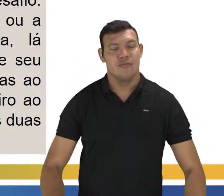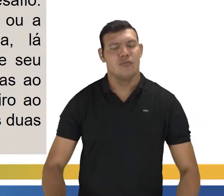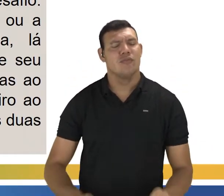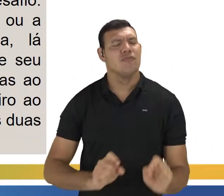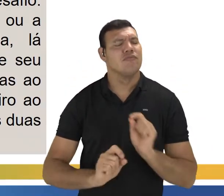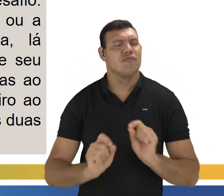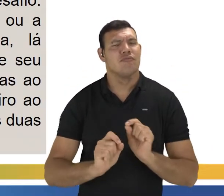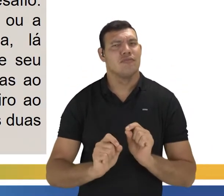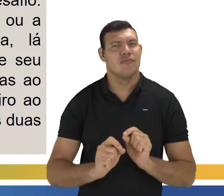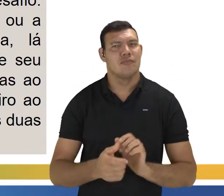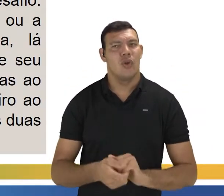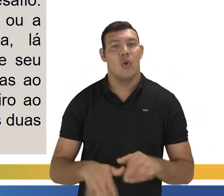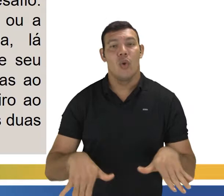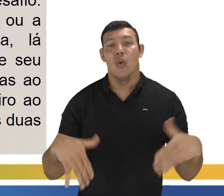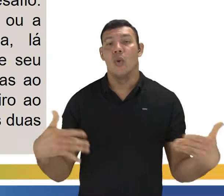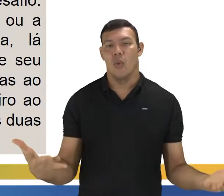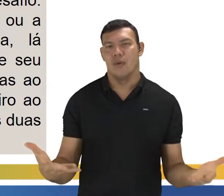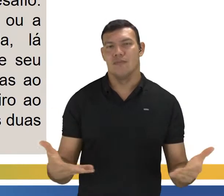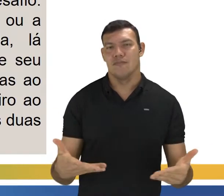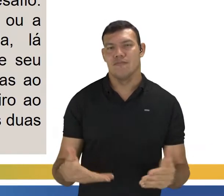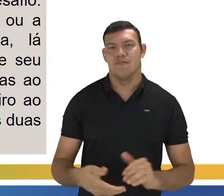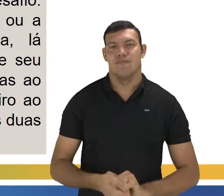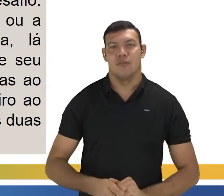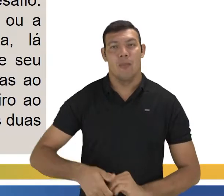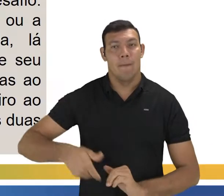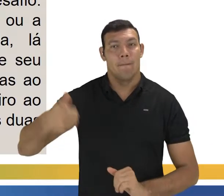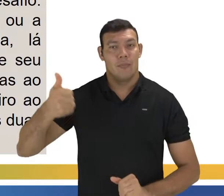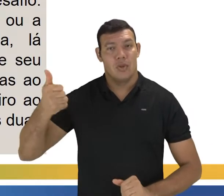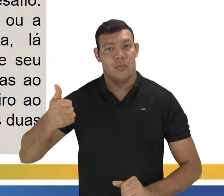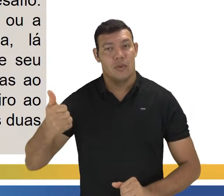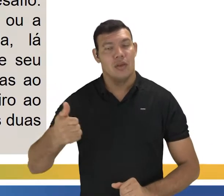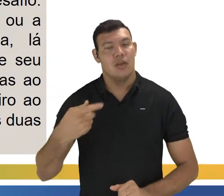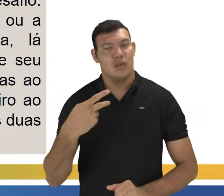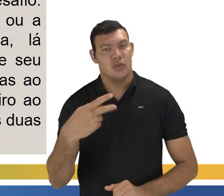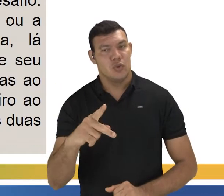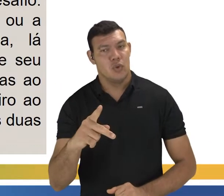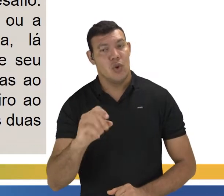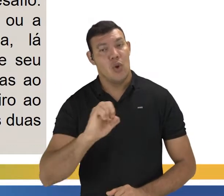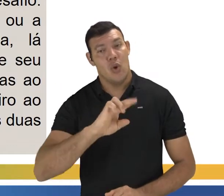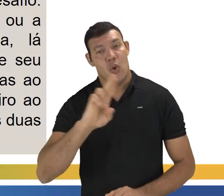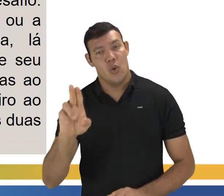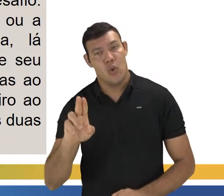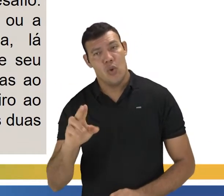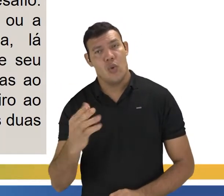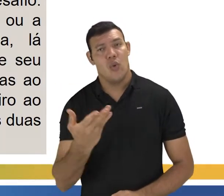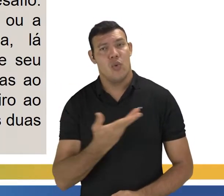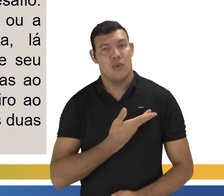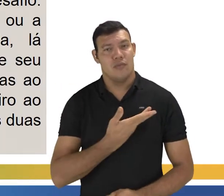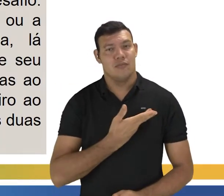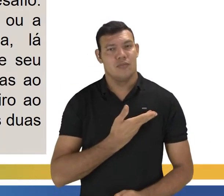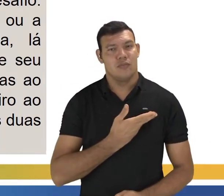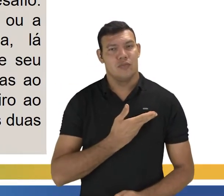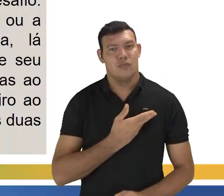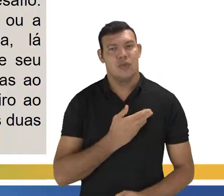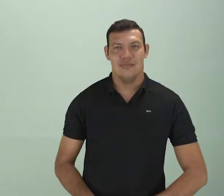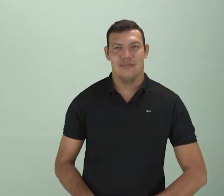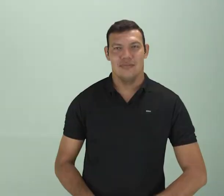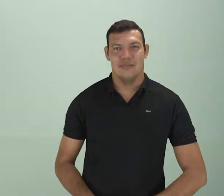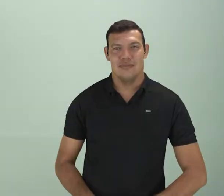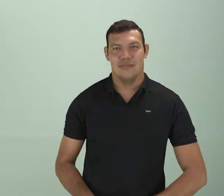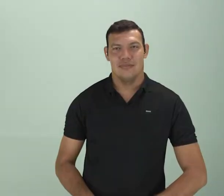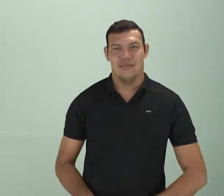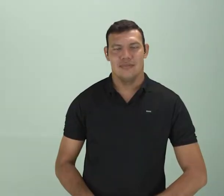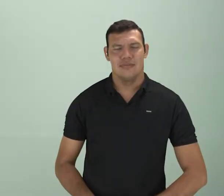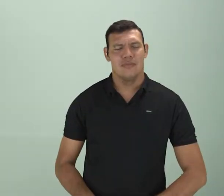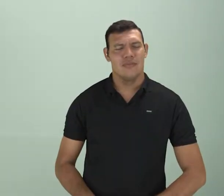mesmo tempo qual chegará primeiro ao solo a sua ou a de seu amigo ou as duas ao mesmo tempo e por que